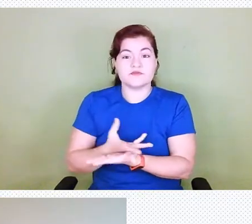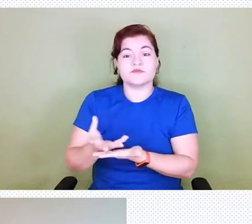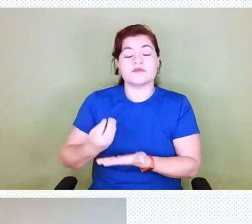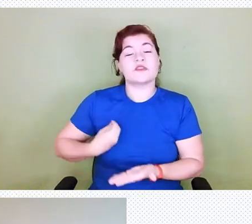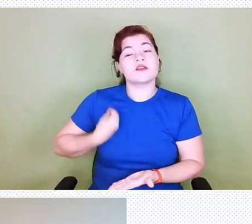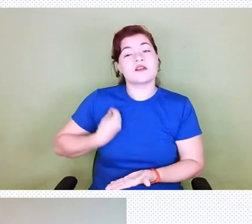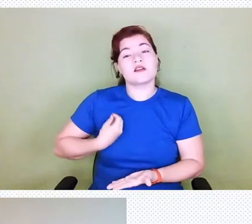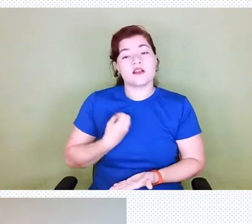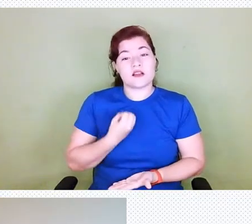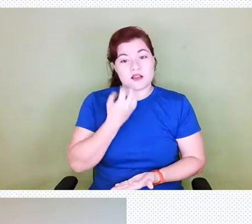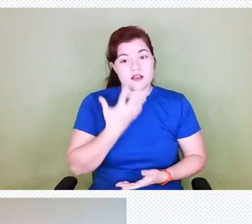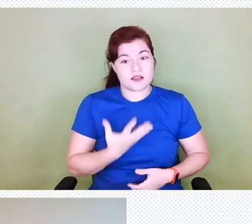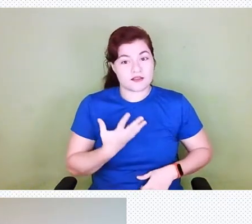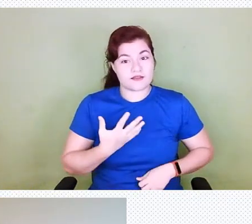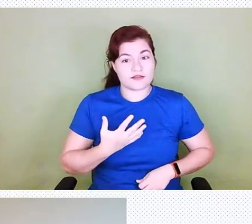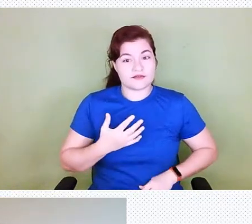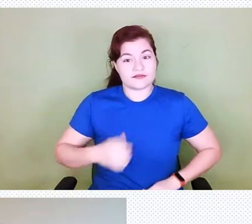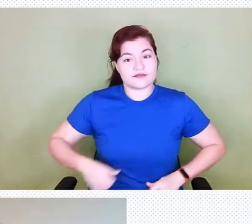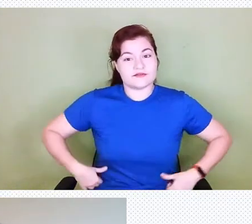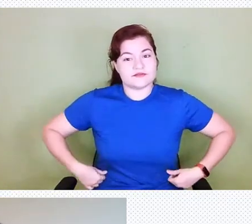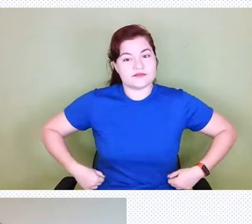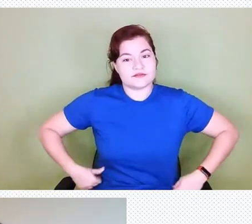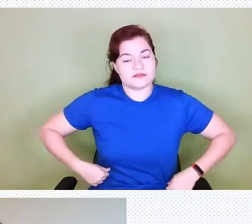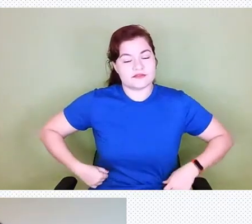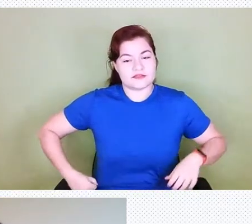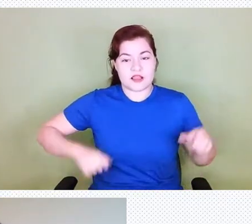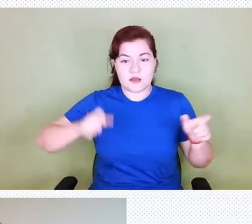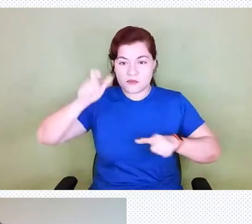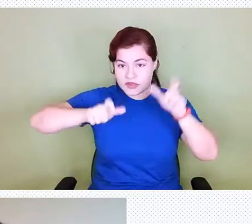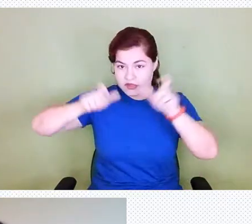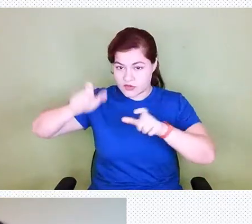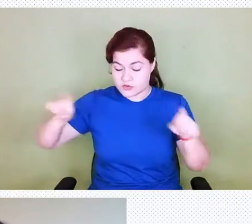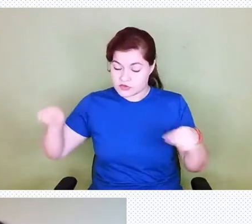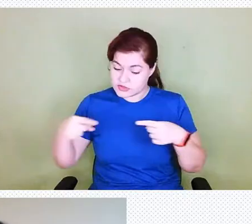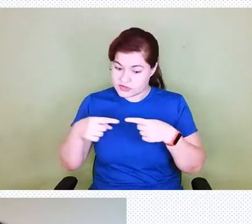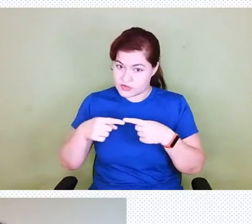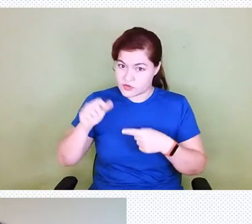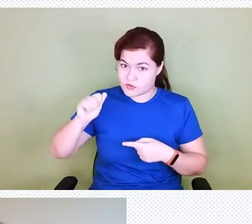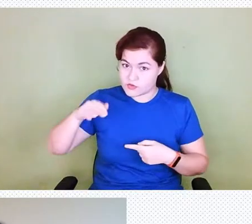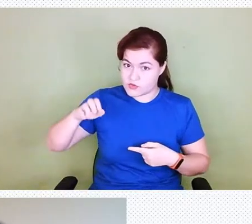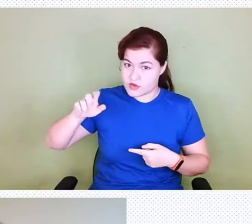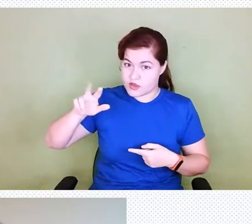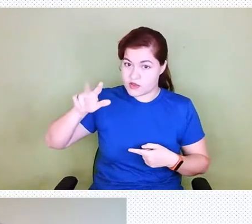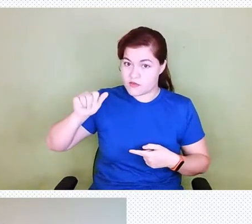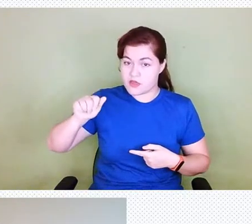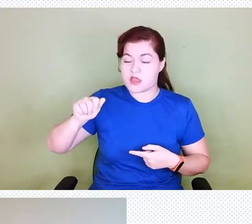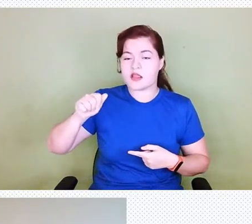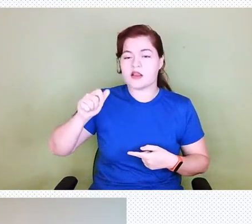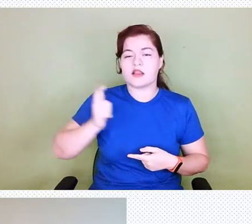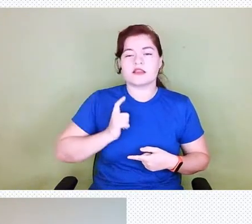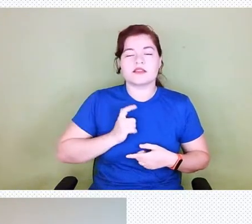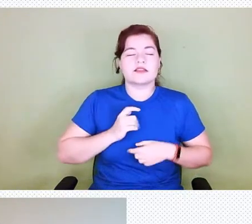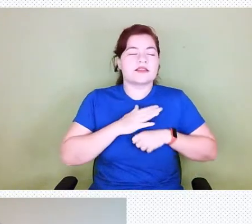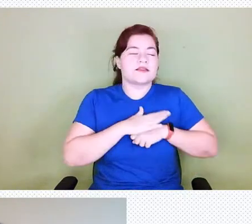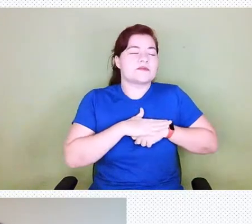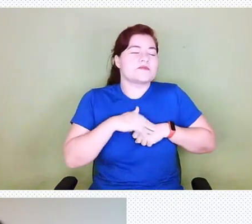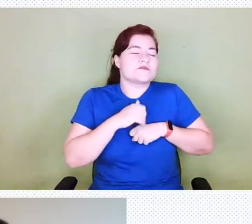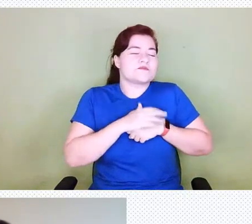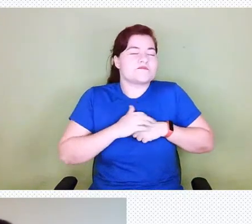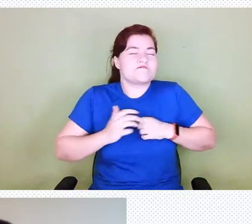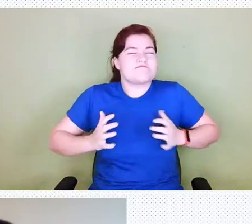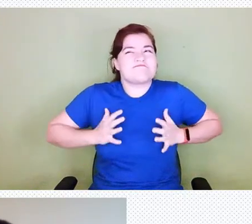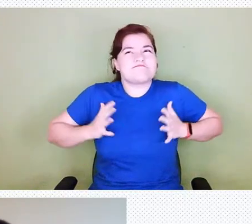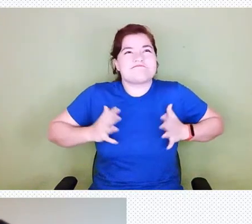do bem. São estas pessoas, segundo Amélia, afetuosas e ricas de alegrias,